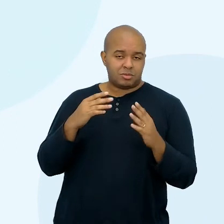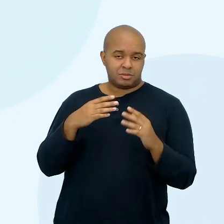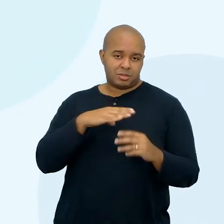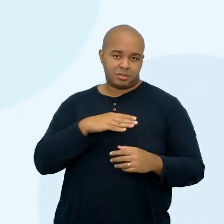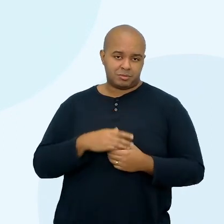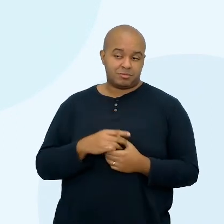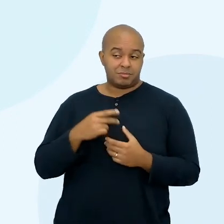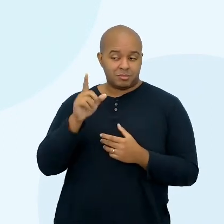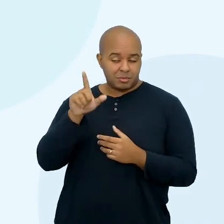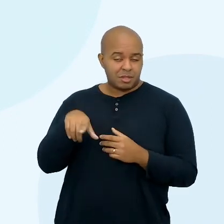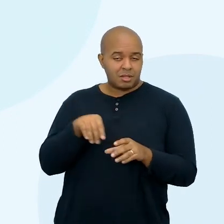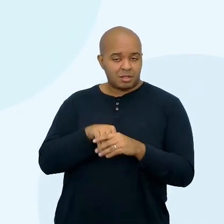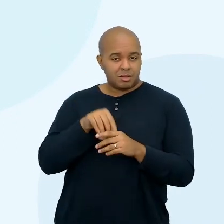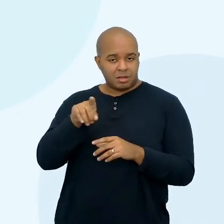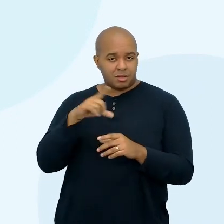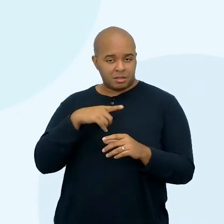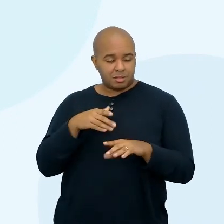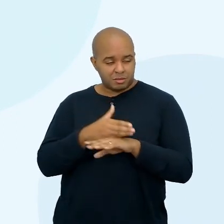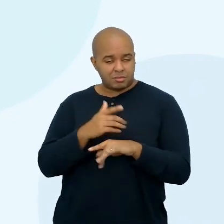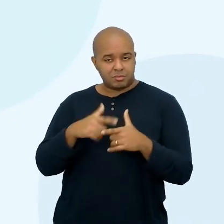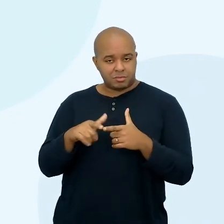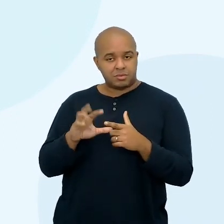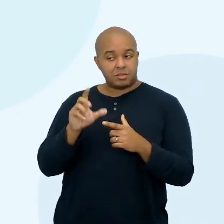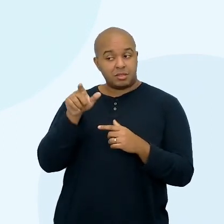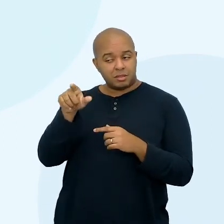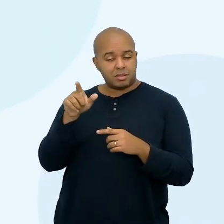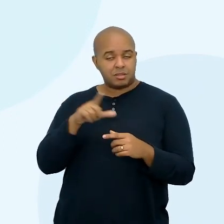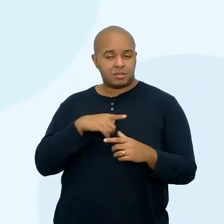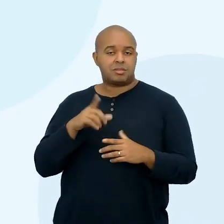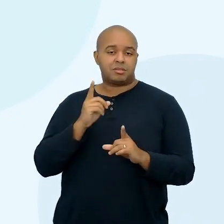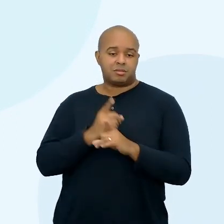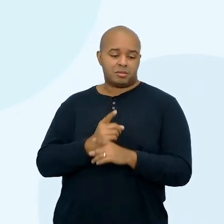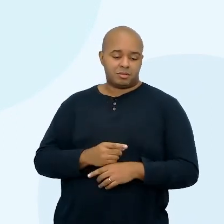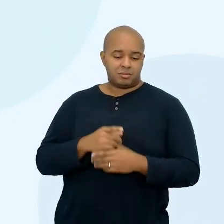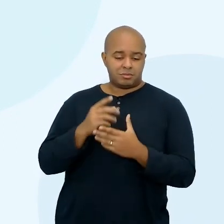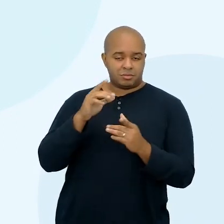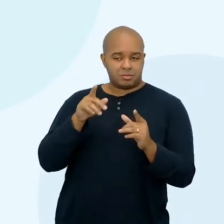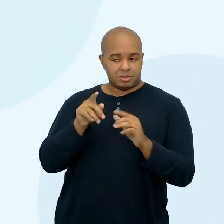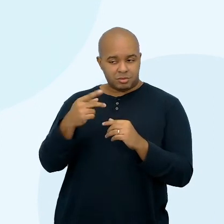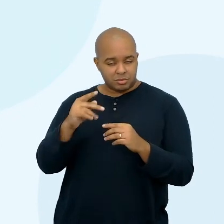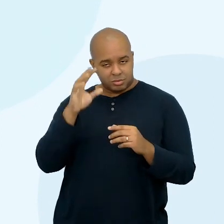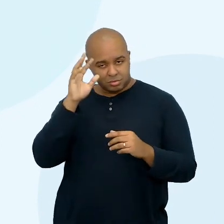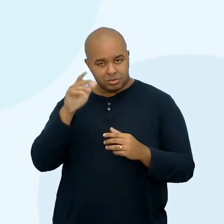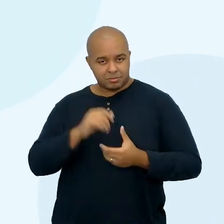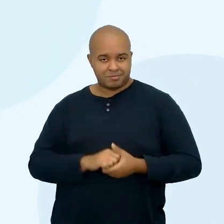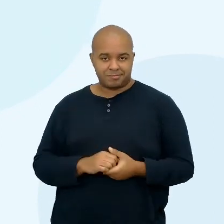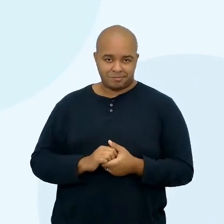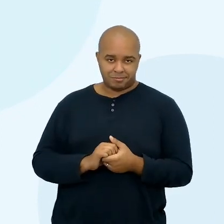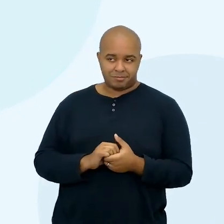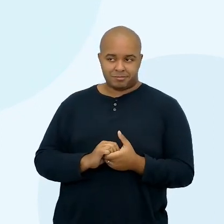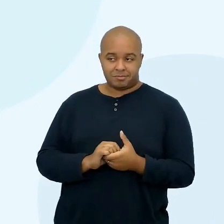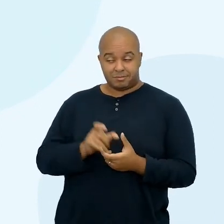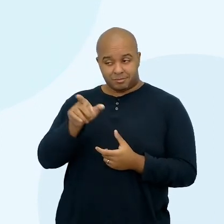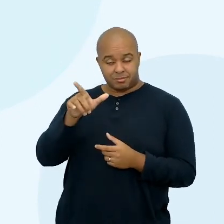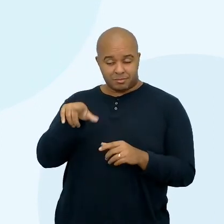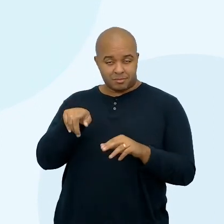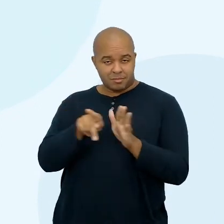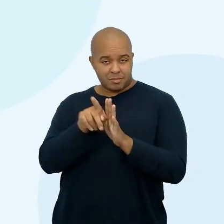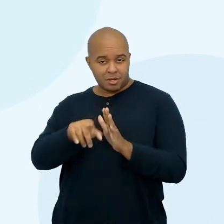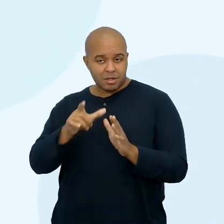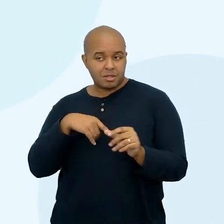eram previstos, foram legitimados, ou seja, eles são